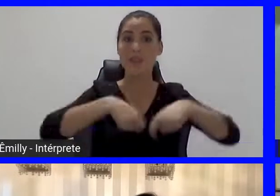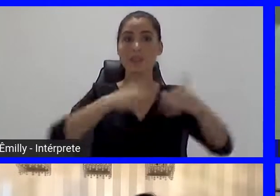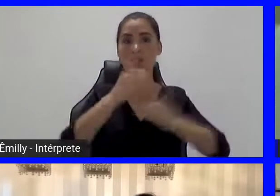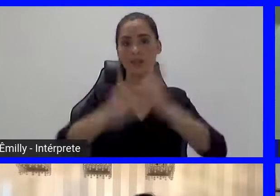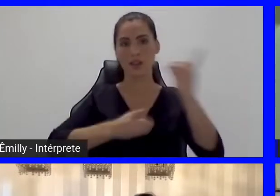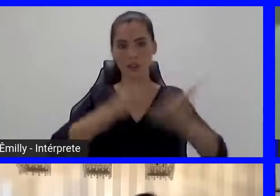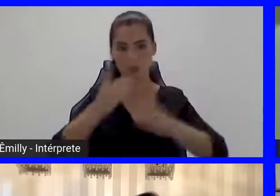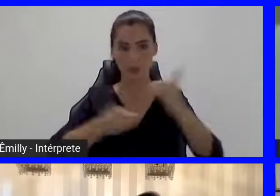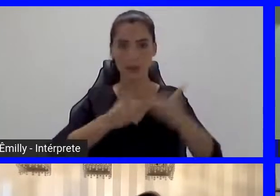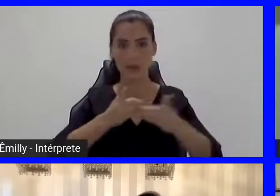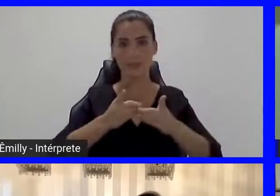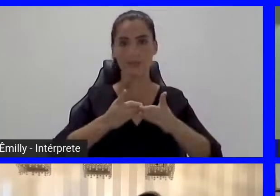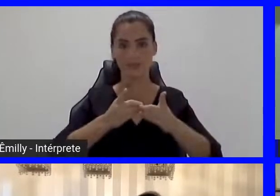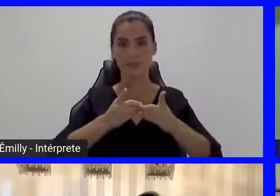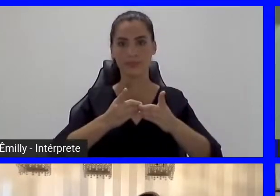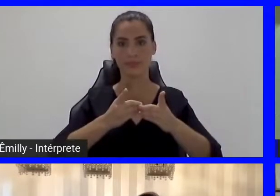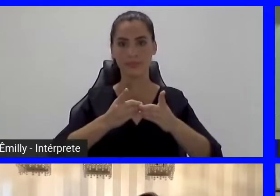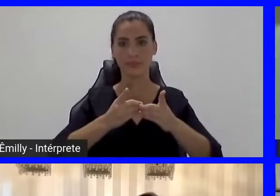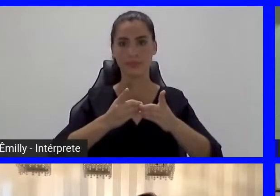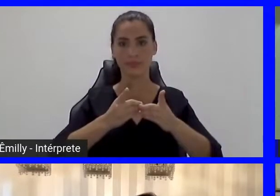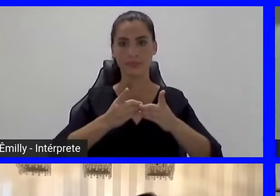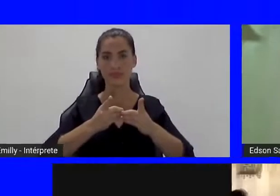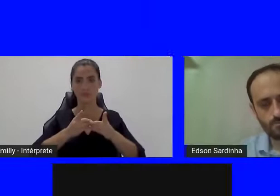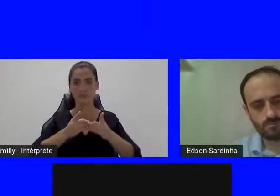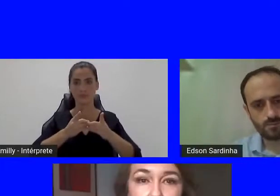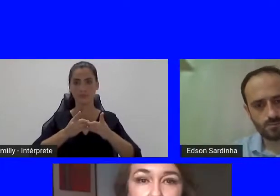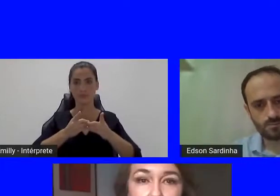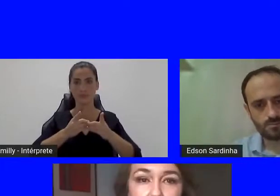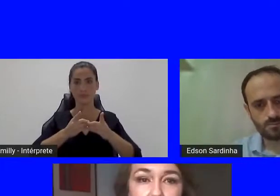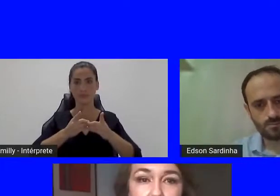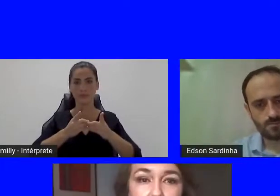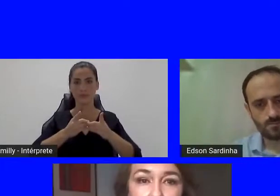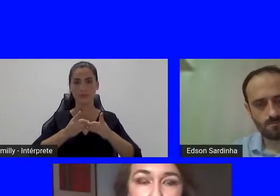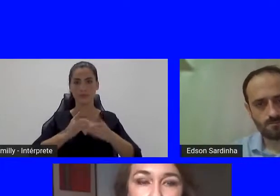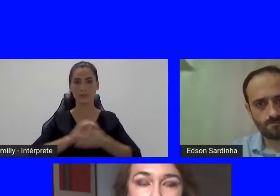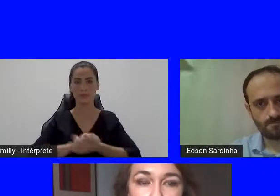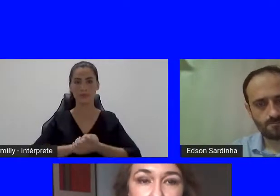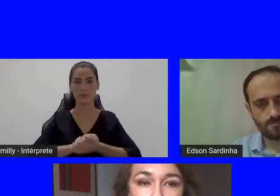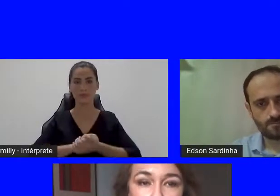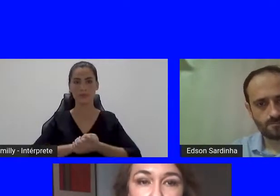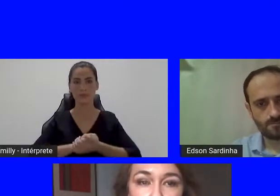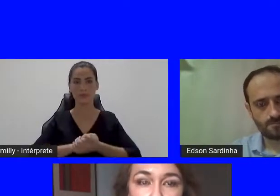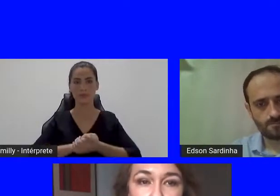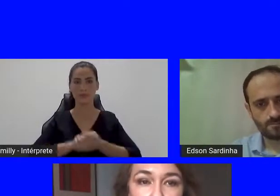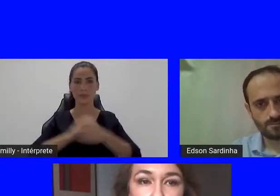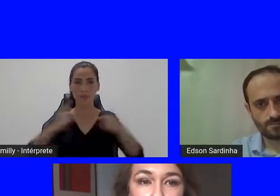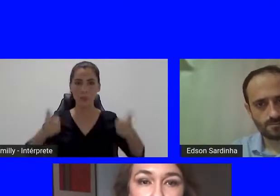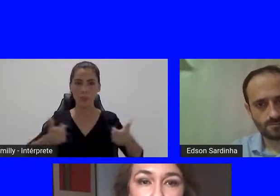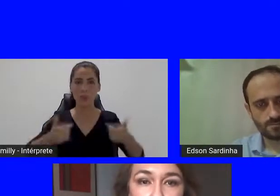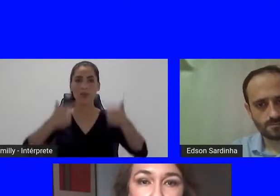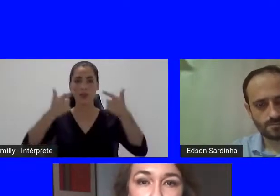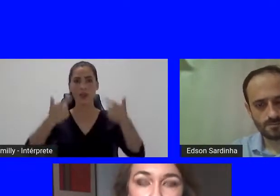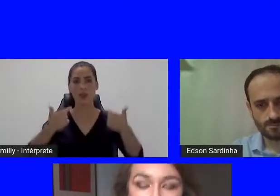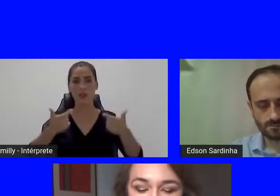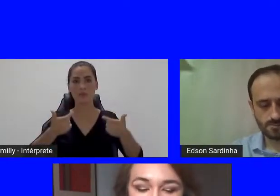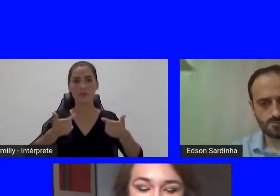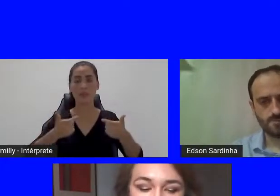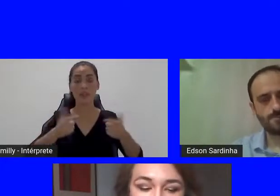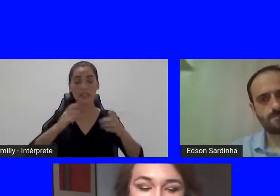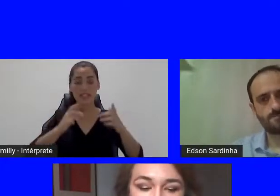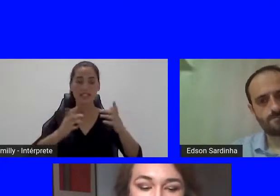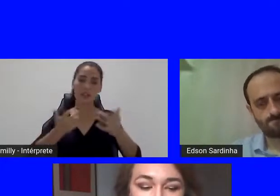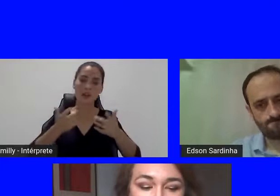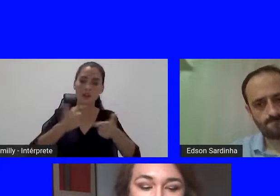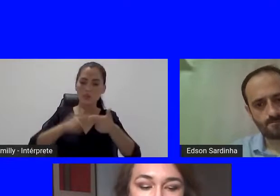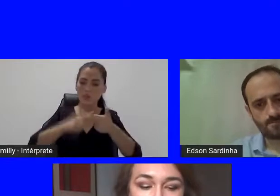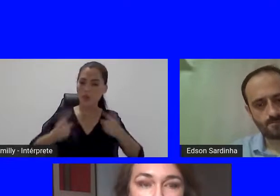que já era anunciada, era uma guerra anunciada, ela já vinha sendo denunciada há algum